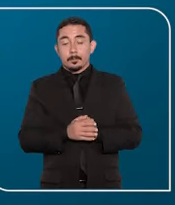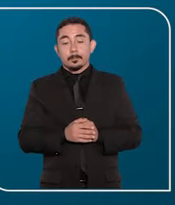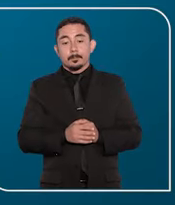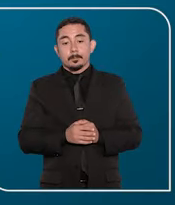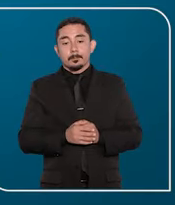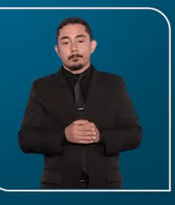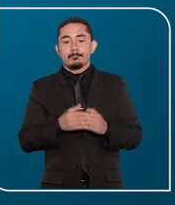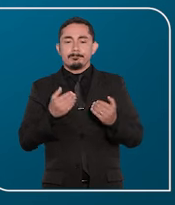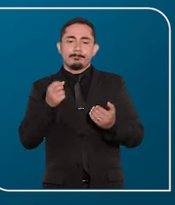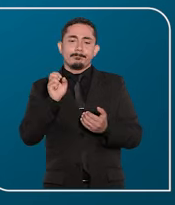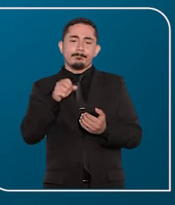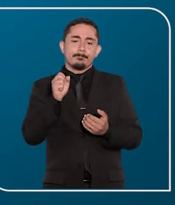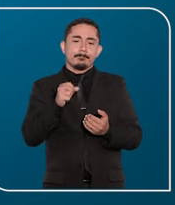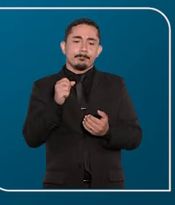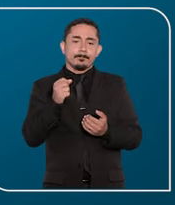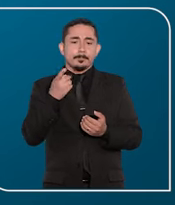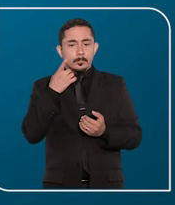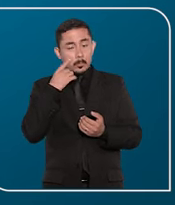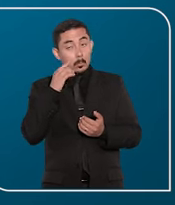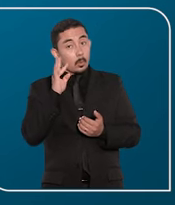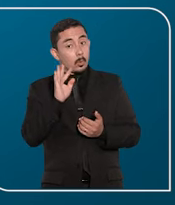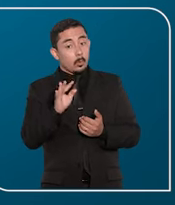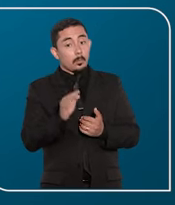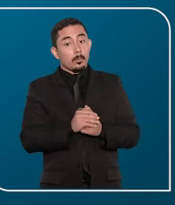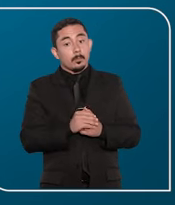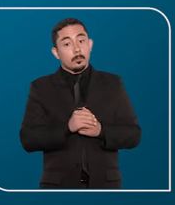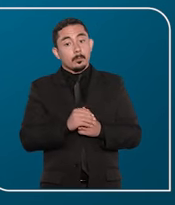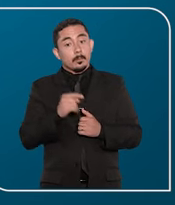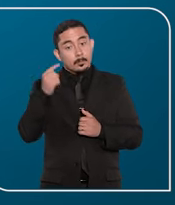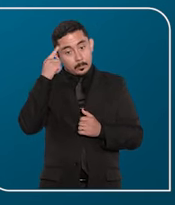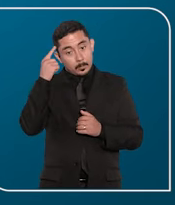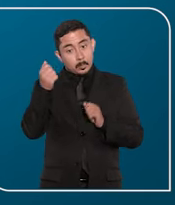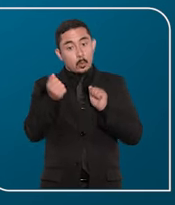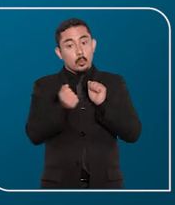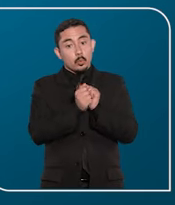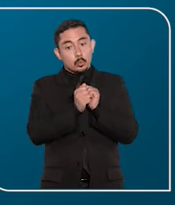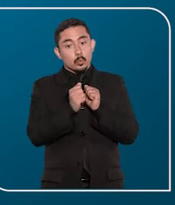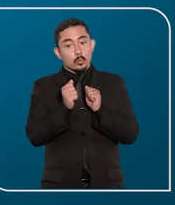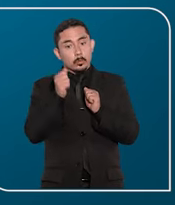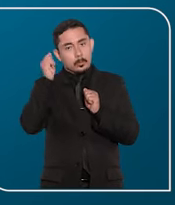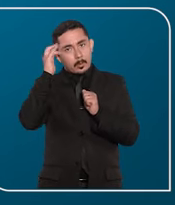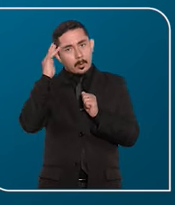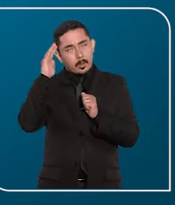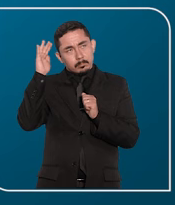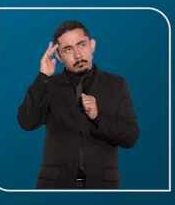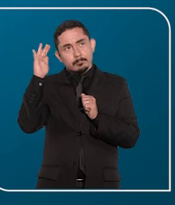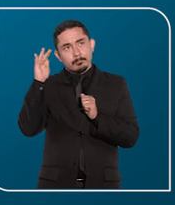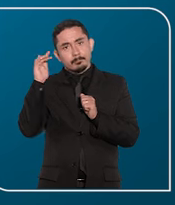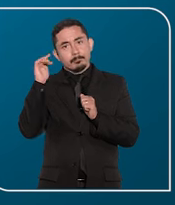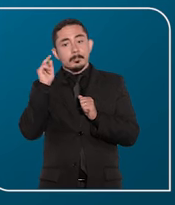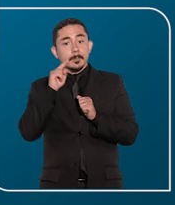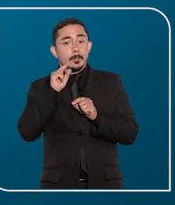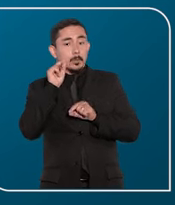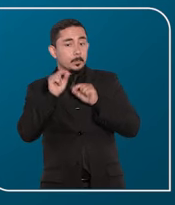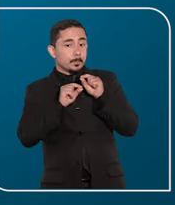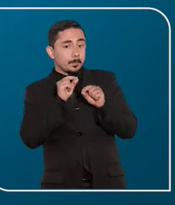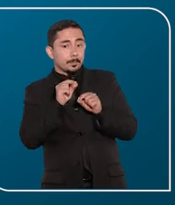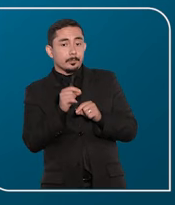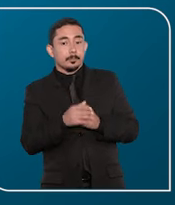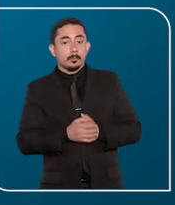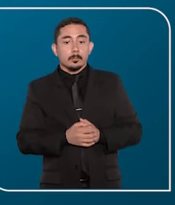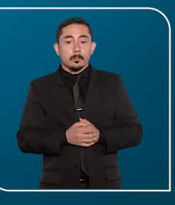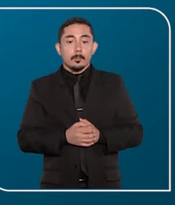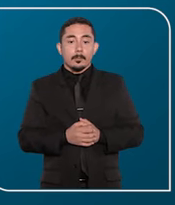Vejam, pensem comigo assim, associem sobre um determinado viés. Quem é